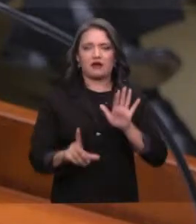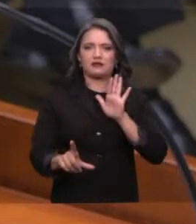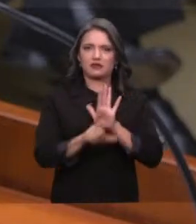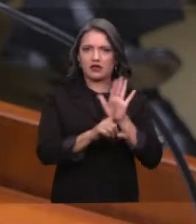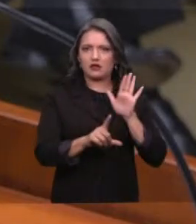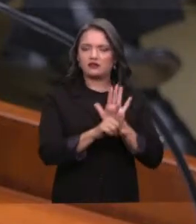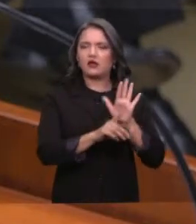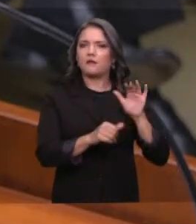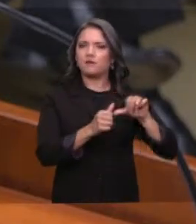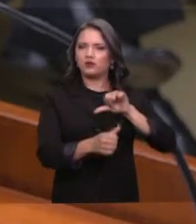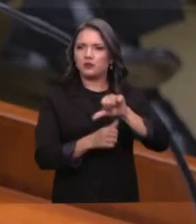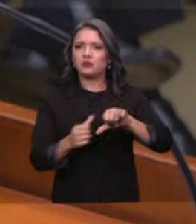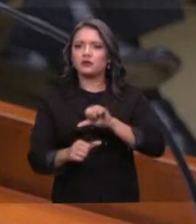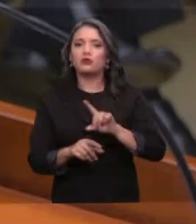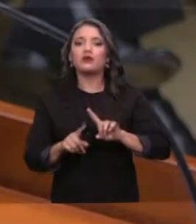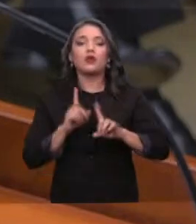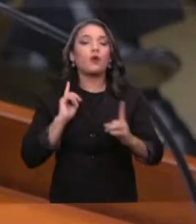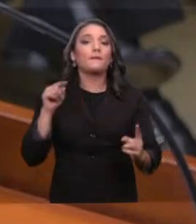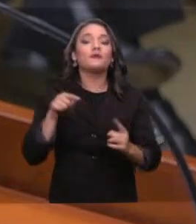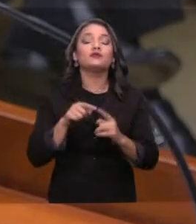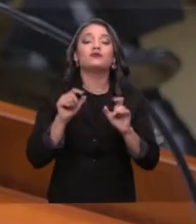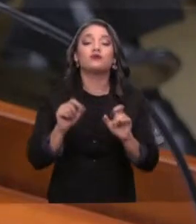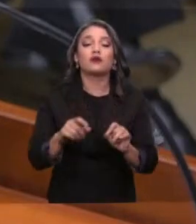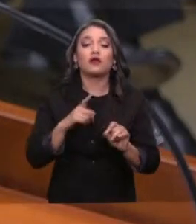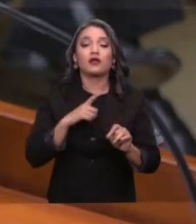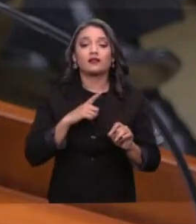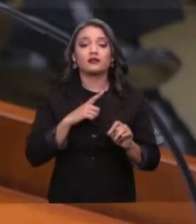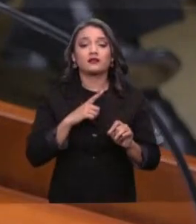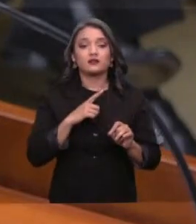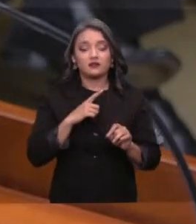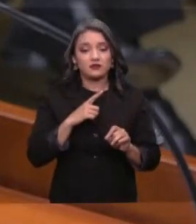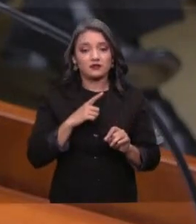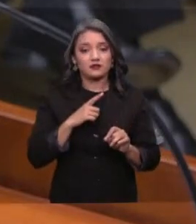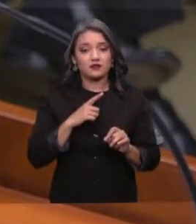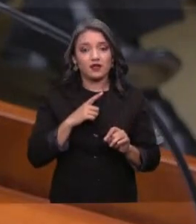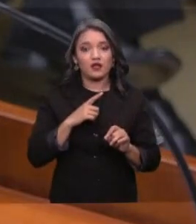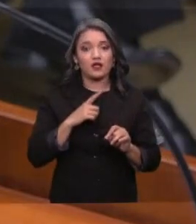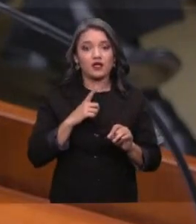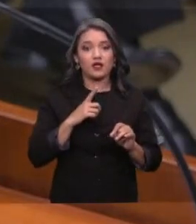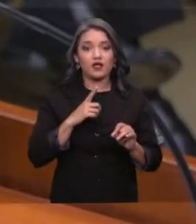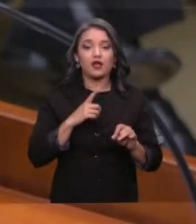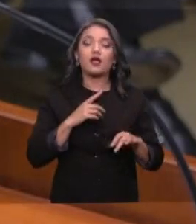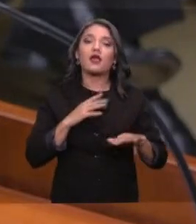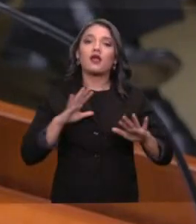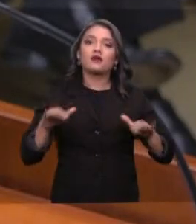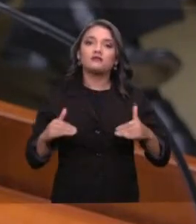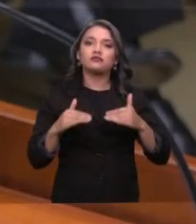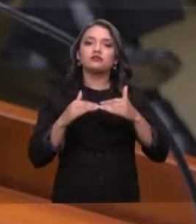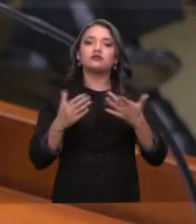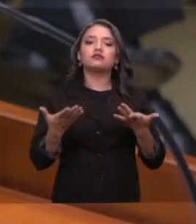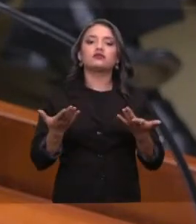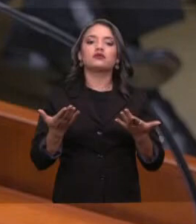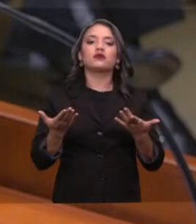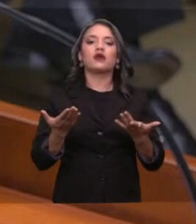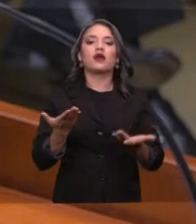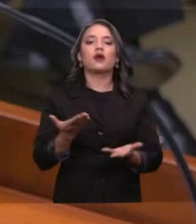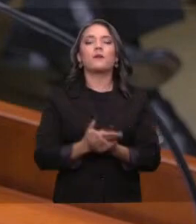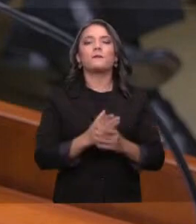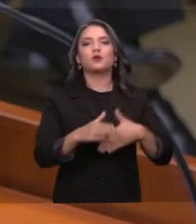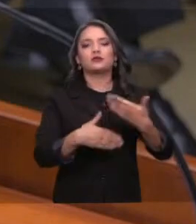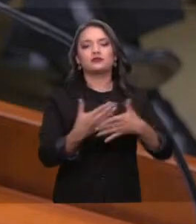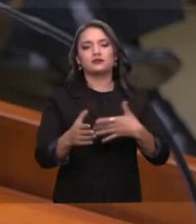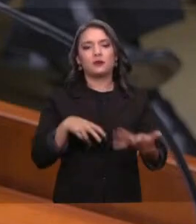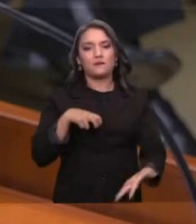anteriores, buscaram, então, compatibilizar e atualizar a legislação processual penal ao ideal